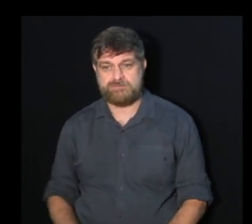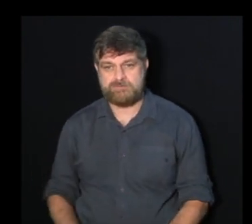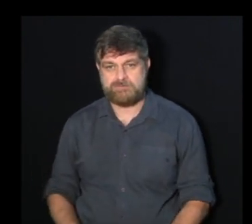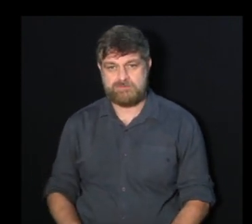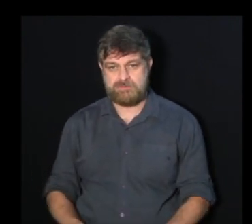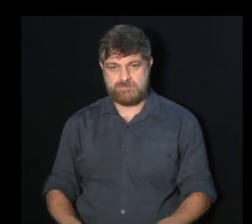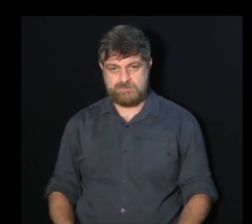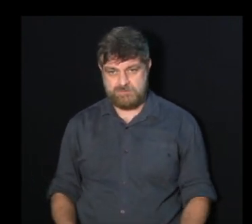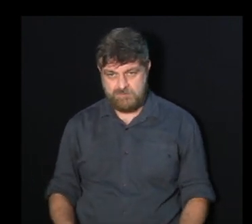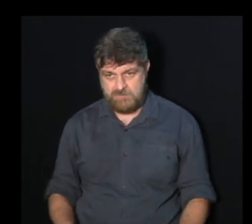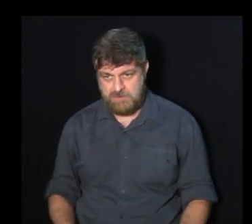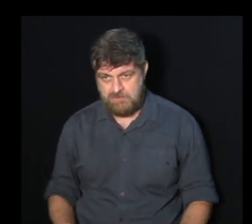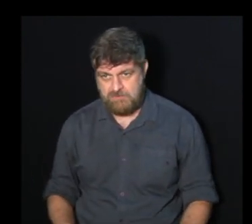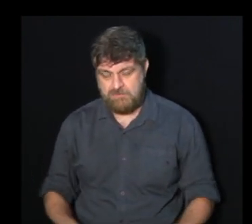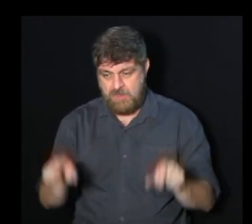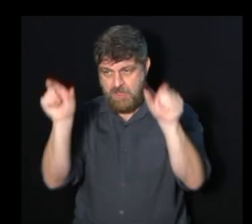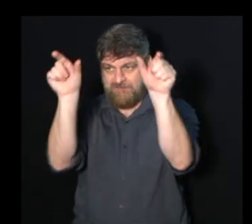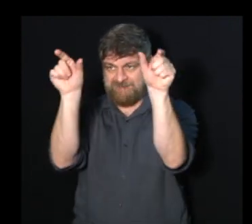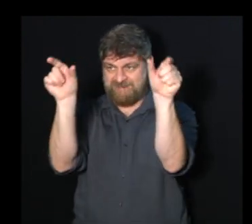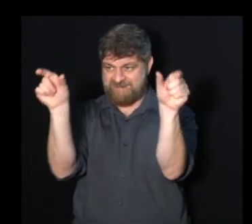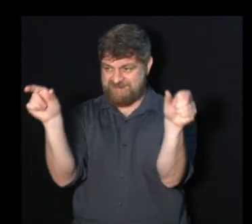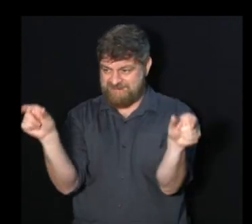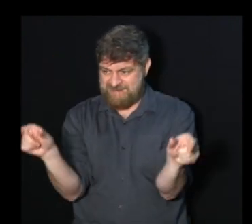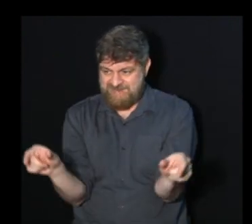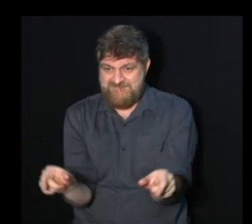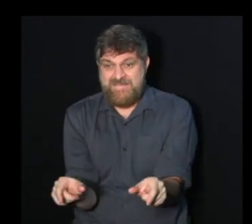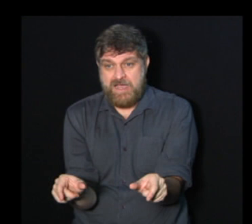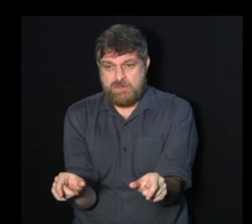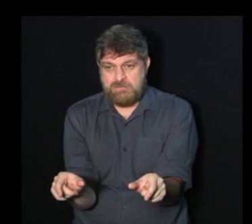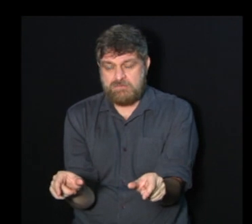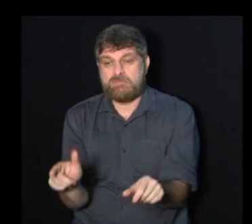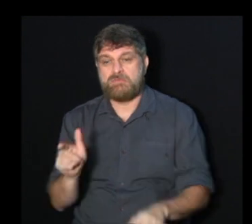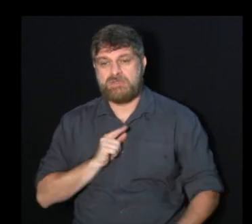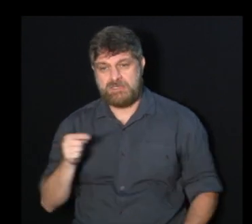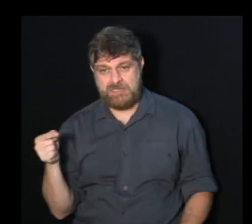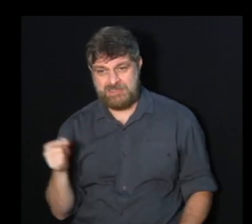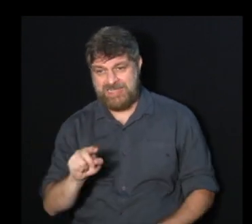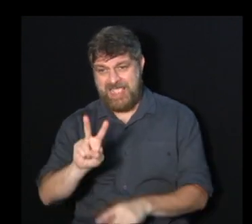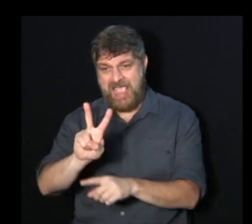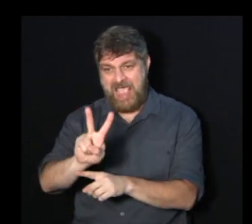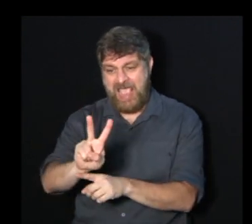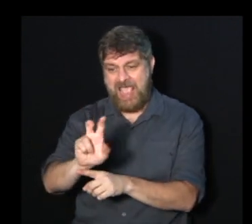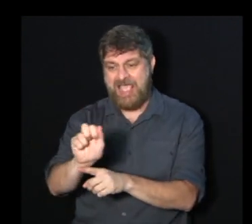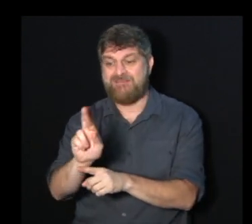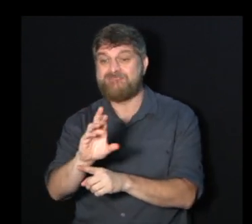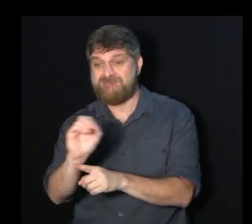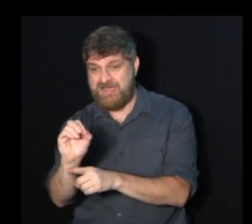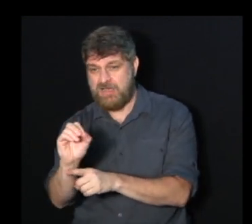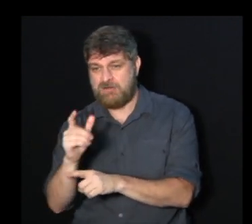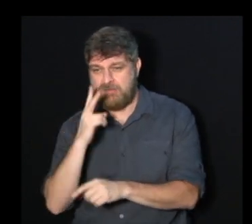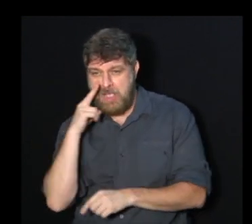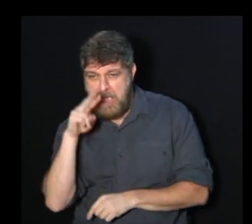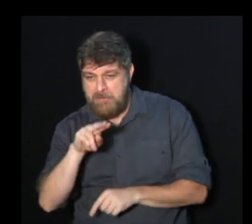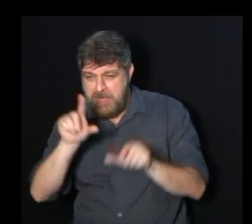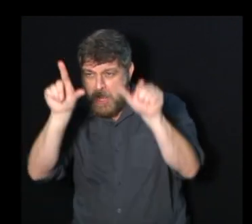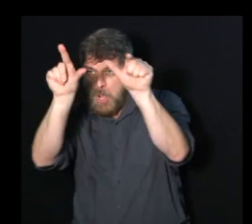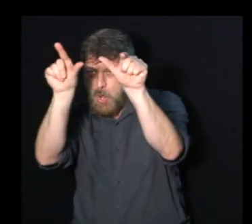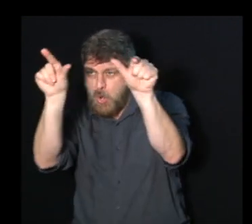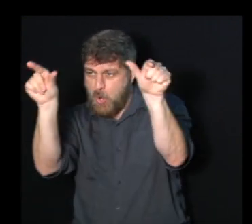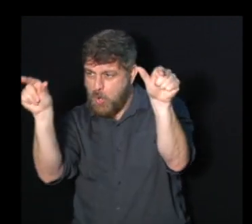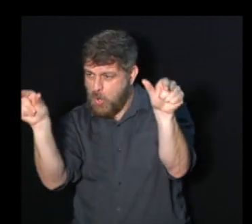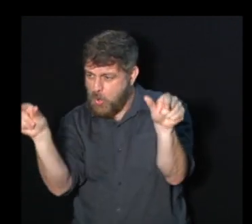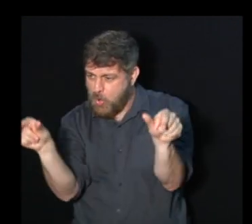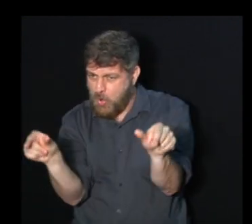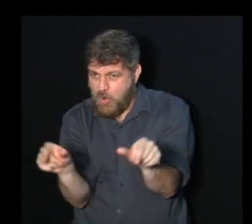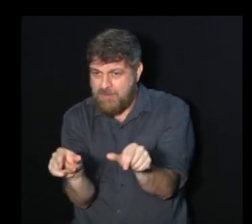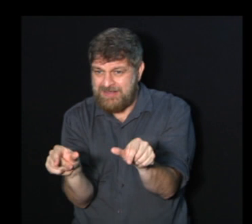que ele roda mais, né? Ele é mais lateralizado, ele tem um desvio ali, você vê uma meia-lua no joelho da pessoa, ela tende a